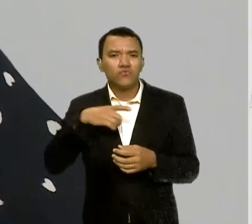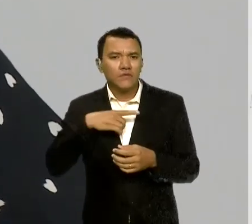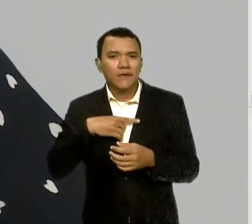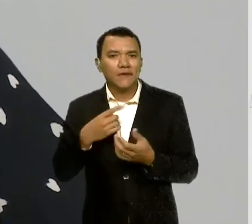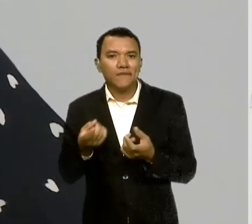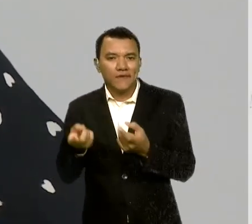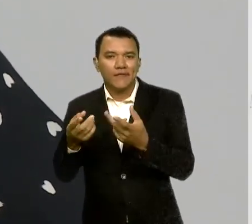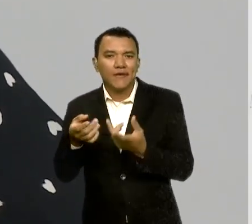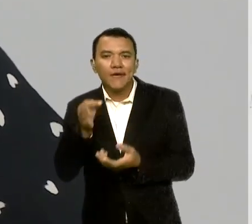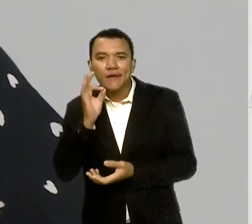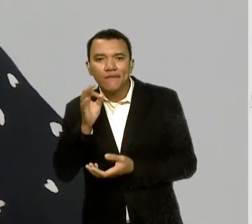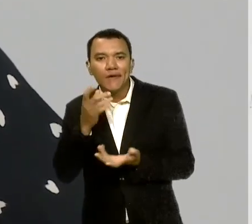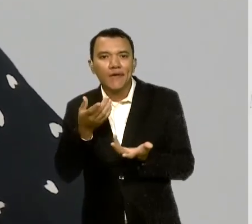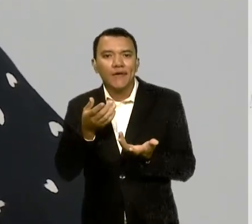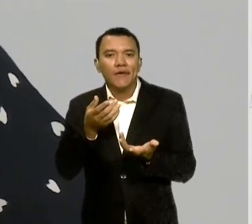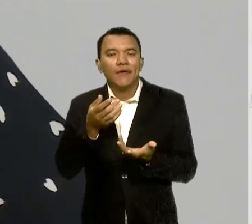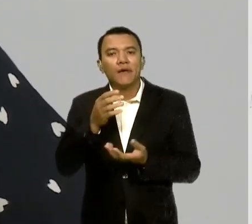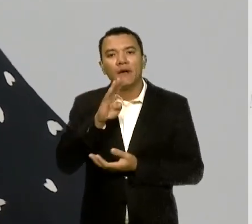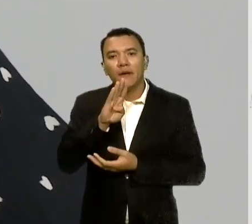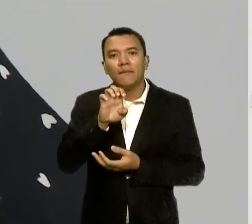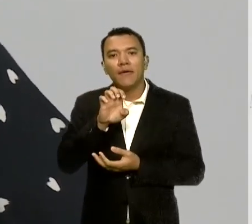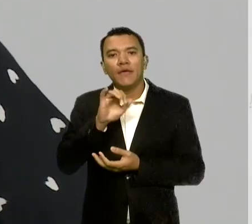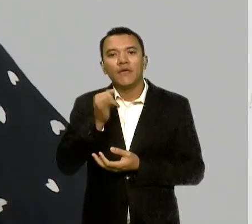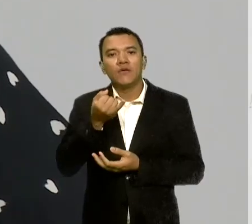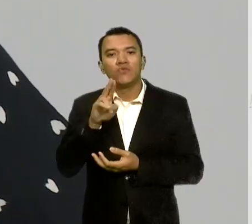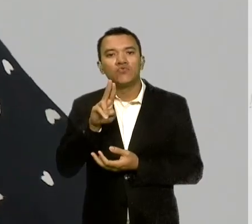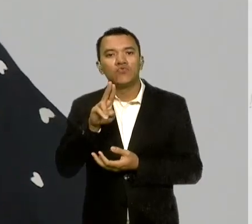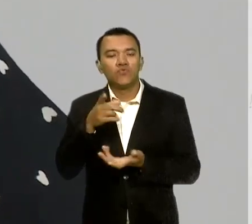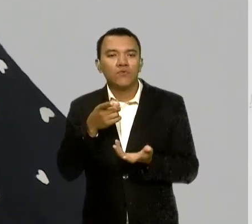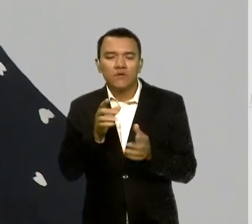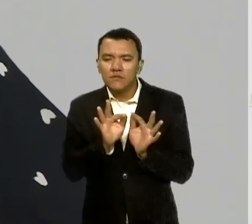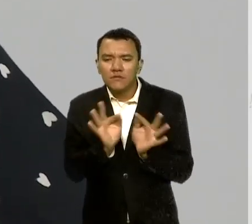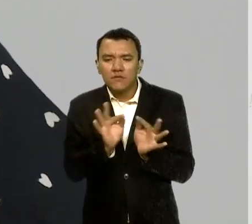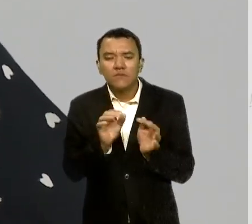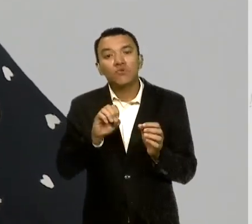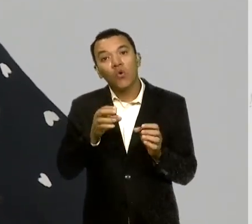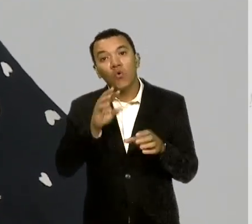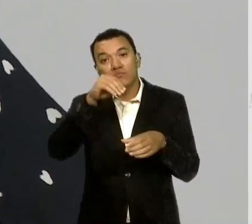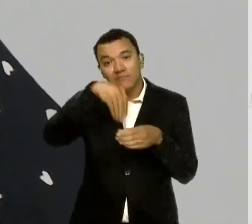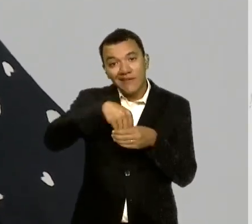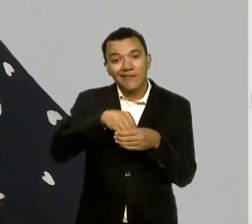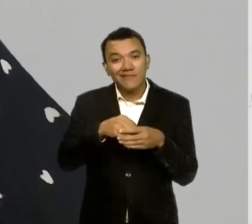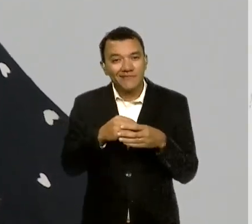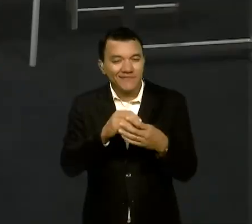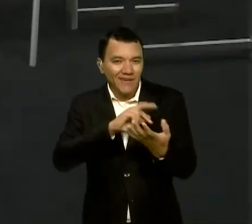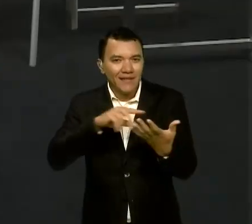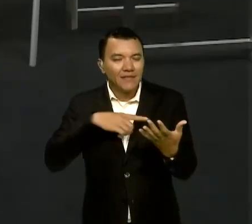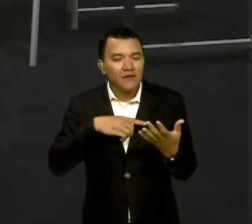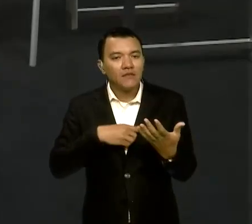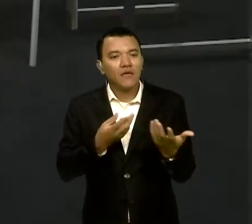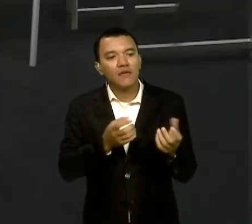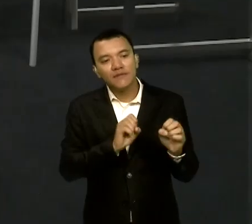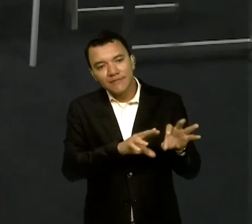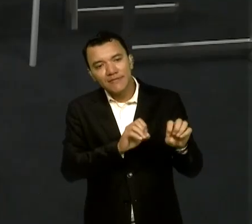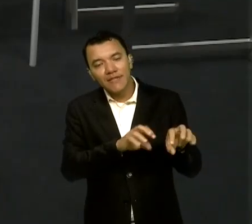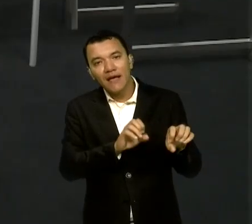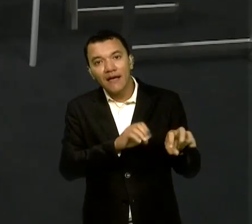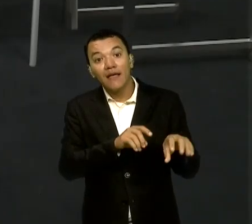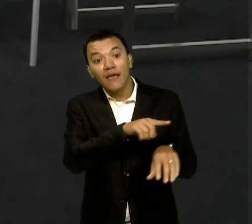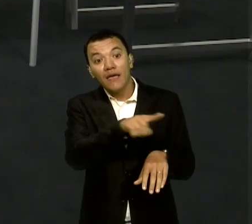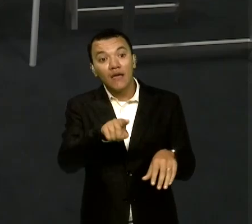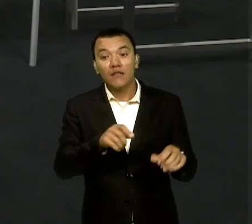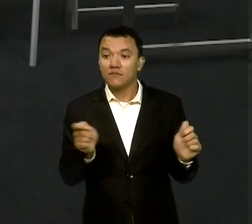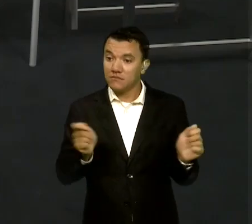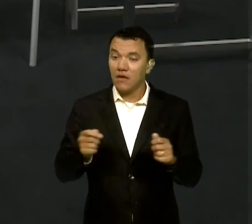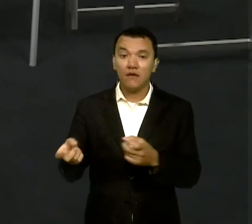as mulheres a fazer um bom beiju, tanto faz ser o simples como o recheado. Né? Uhum. Então, ensinar a fazer esse beiju para que elas